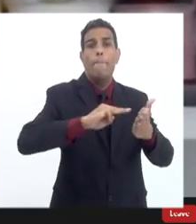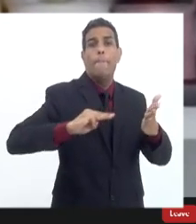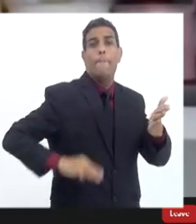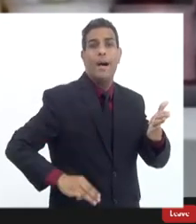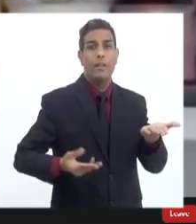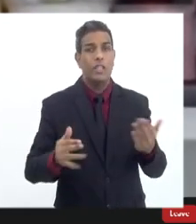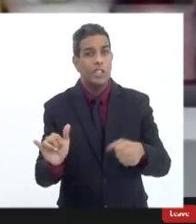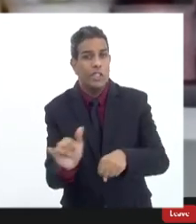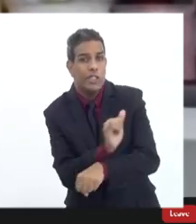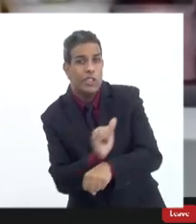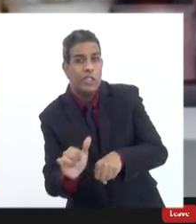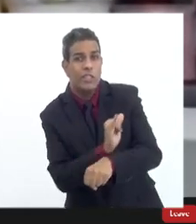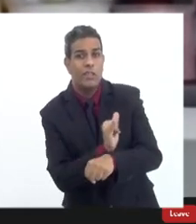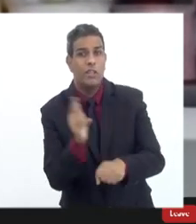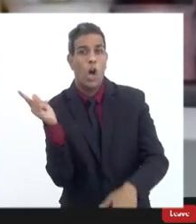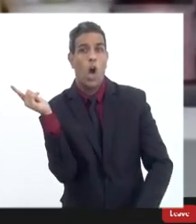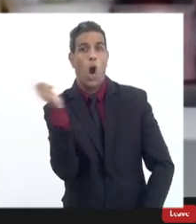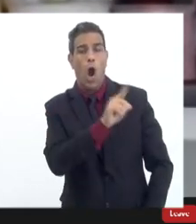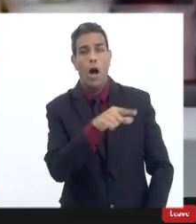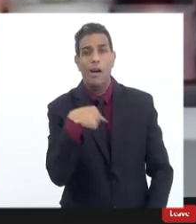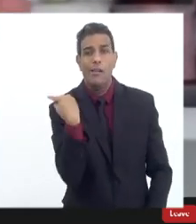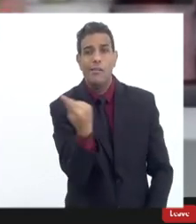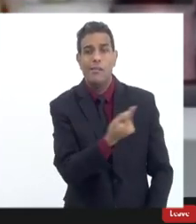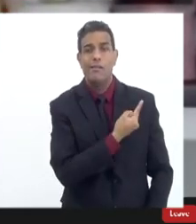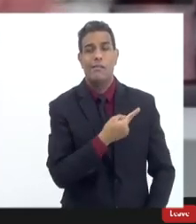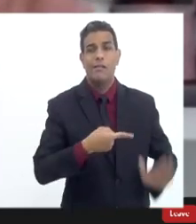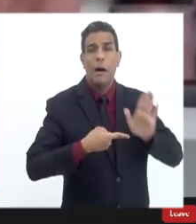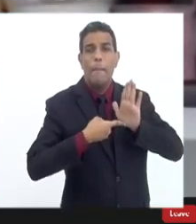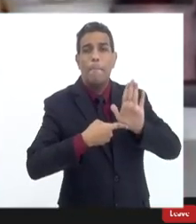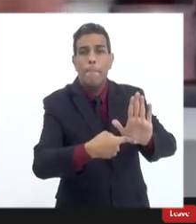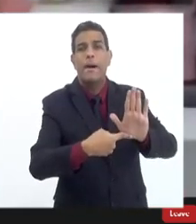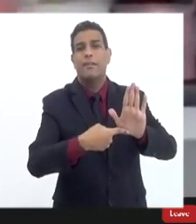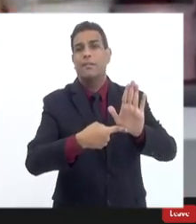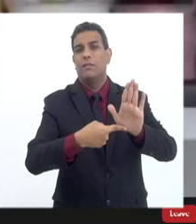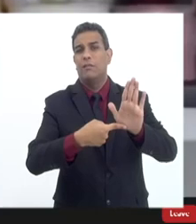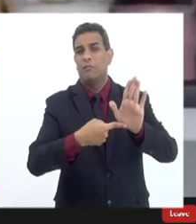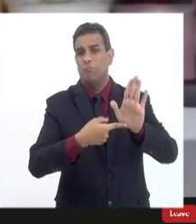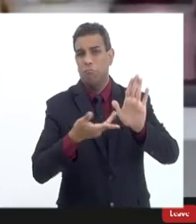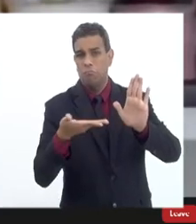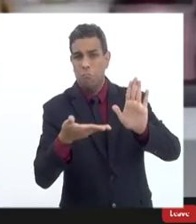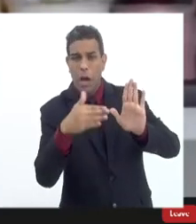do instrumento, né? Quando a gente está tratando só de